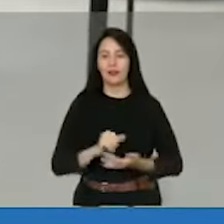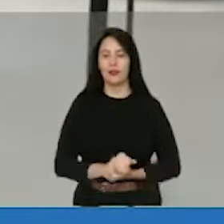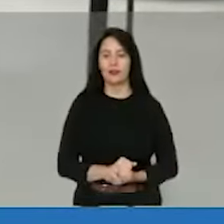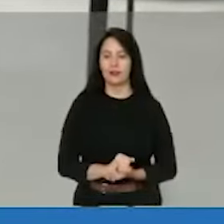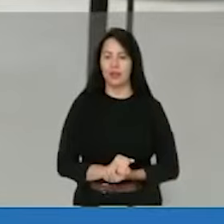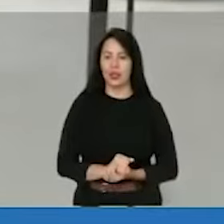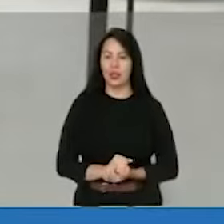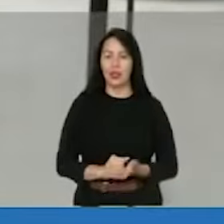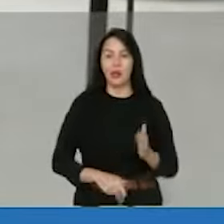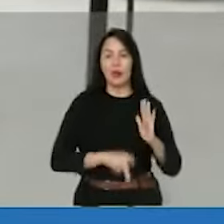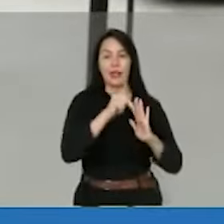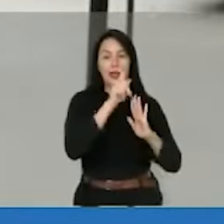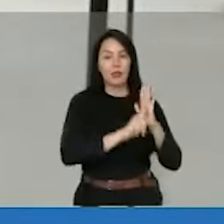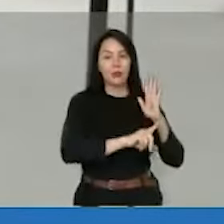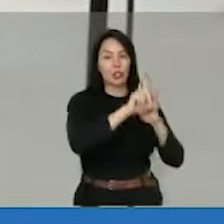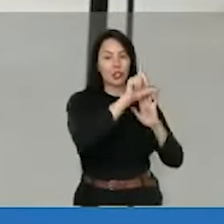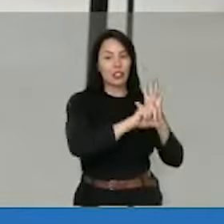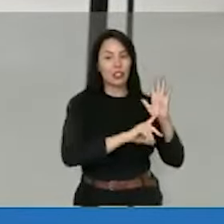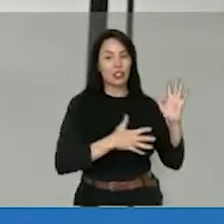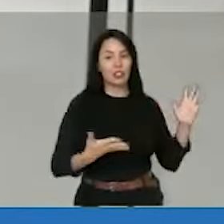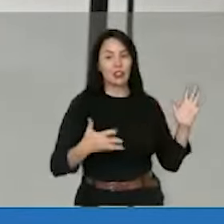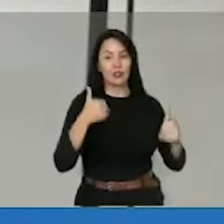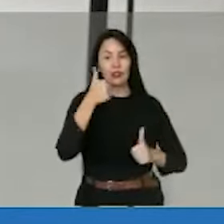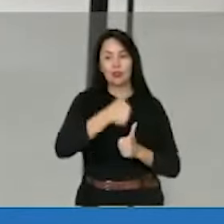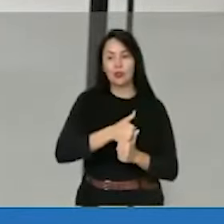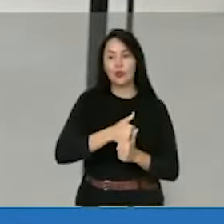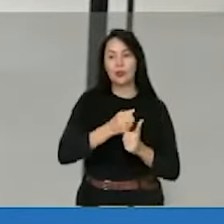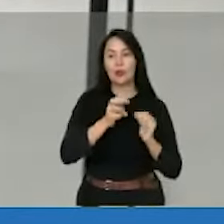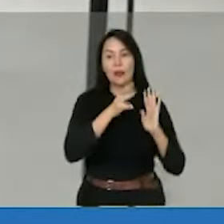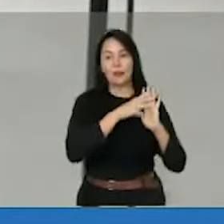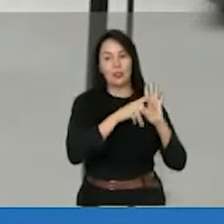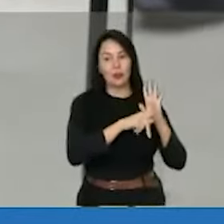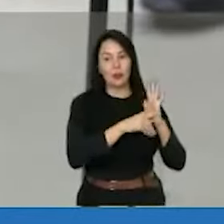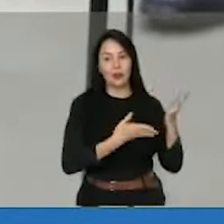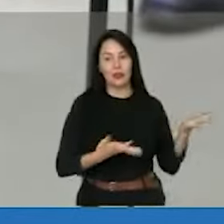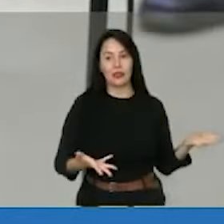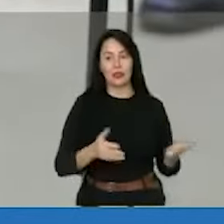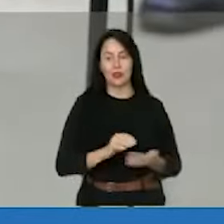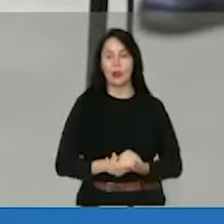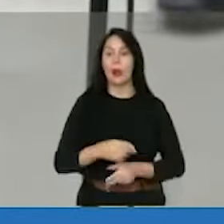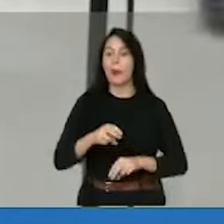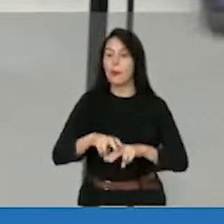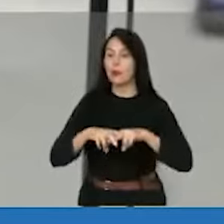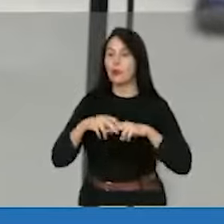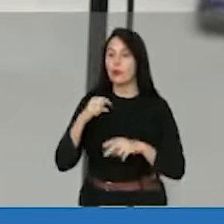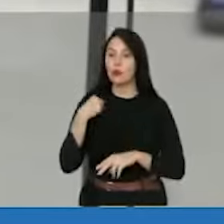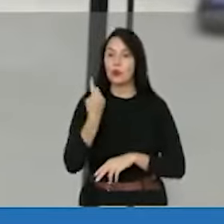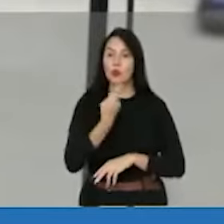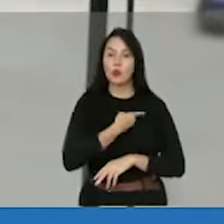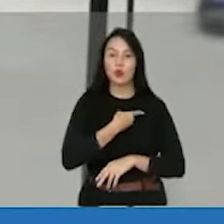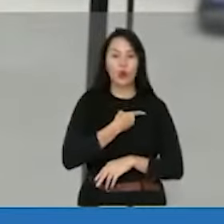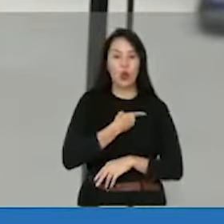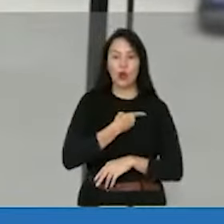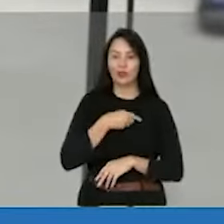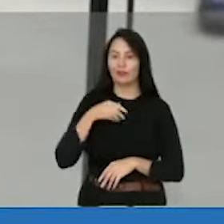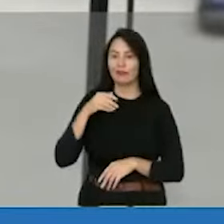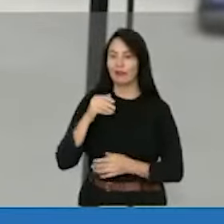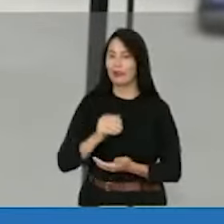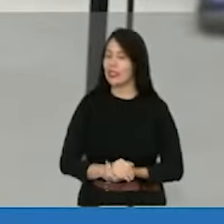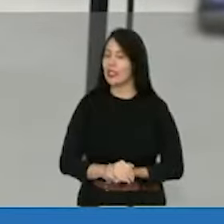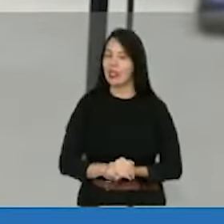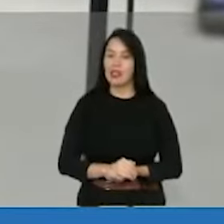esse projeto de lei que vem substituir a medida provisória. Por isso é que nós somos contra a retirada de